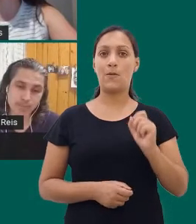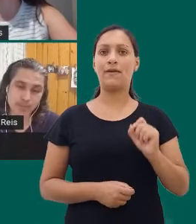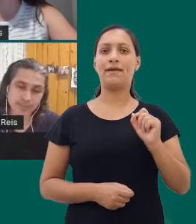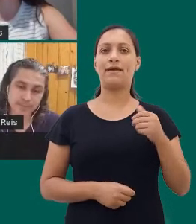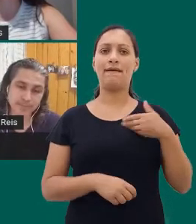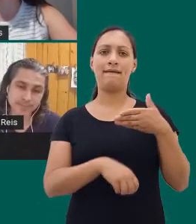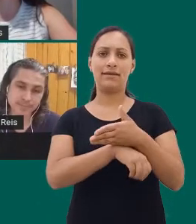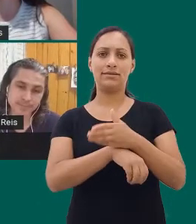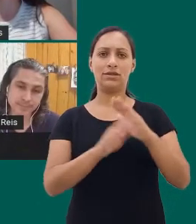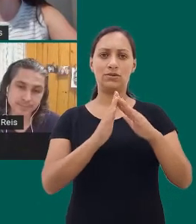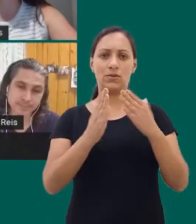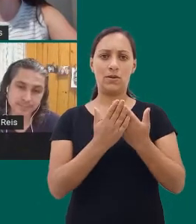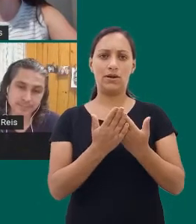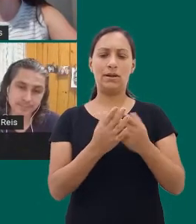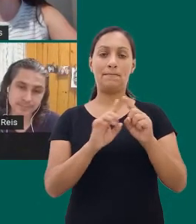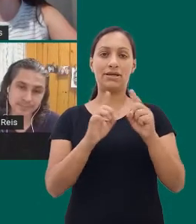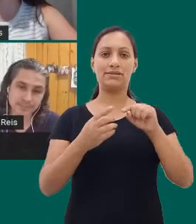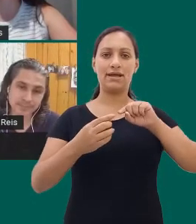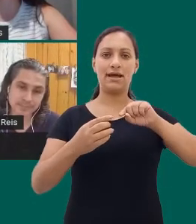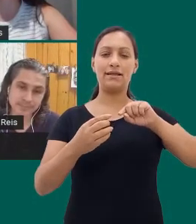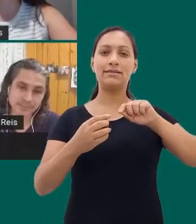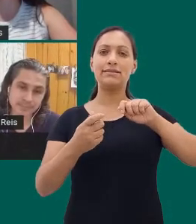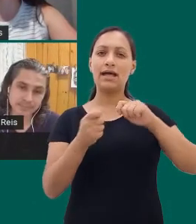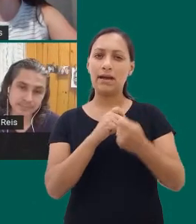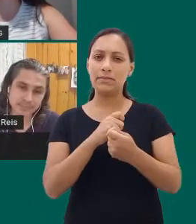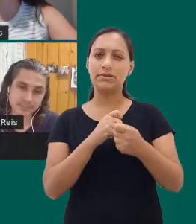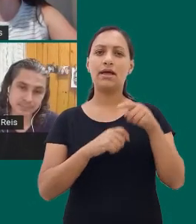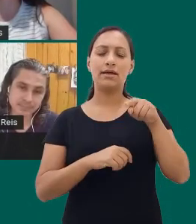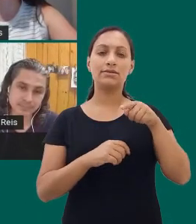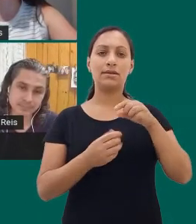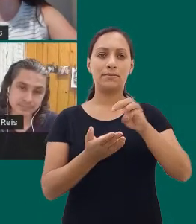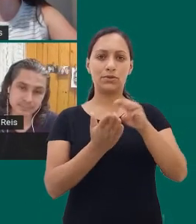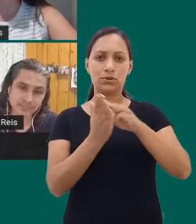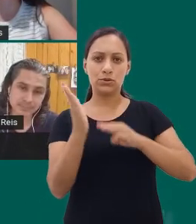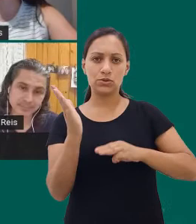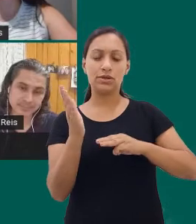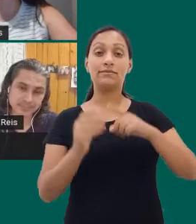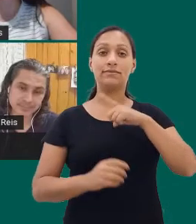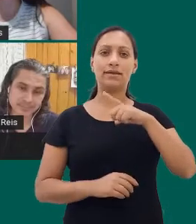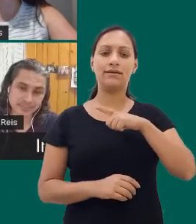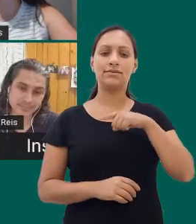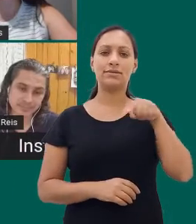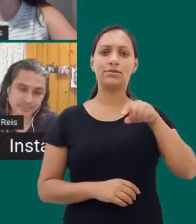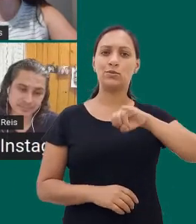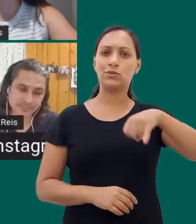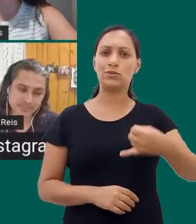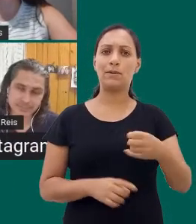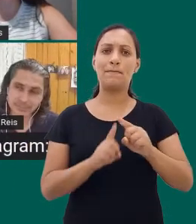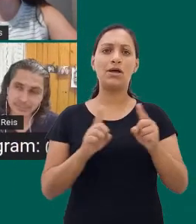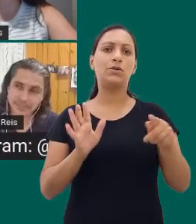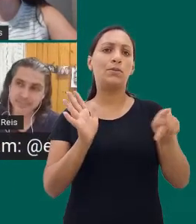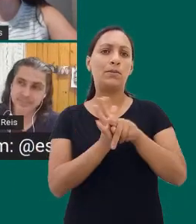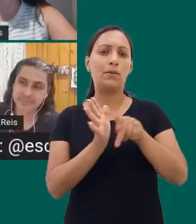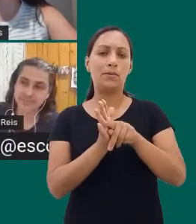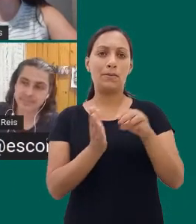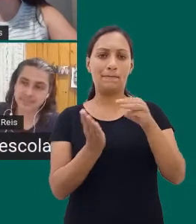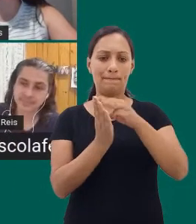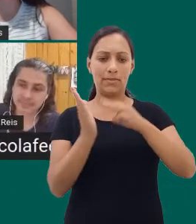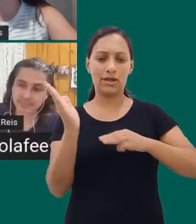e inicialmente se adequa a essa metodologia, tem as suas vantagens, mas o próprio método, por ser